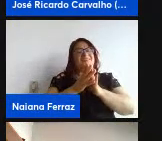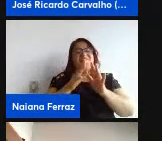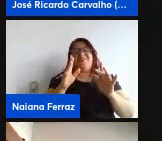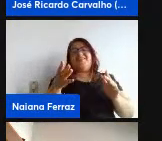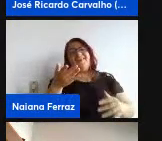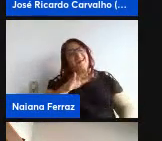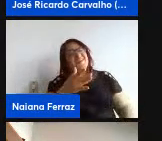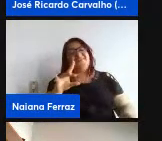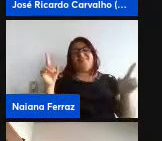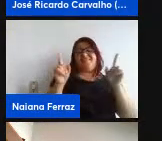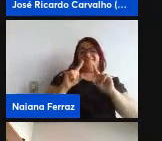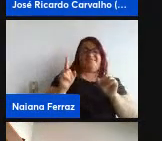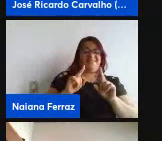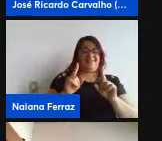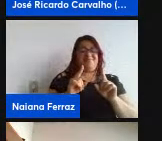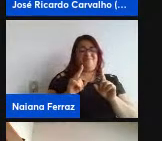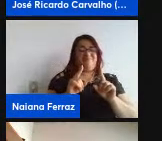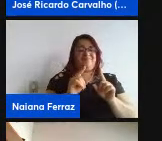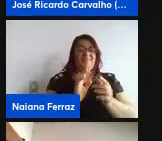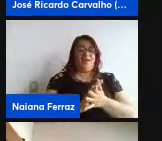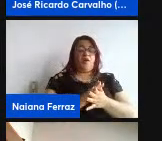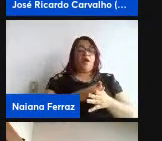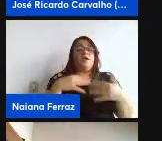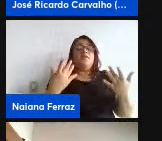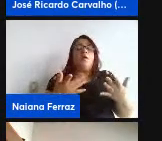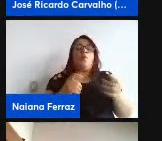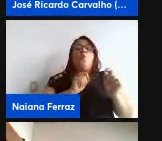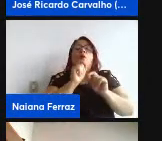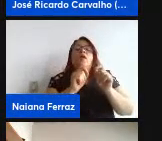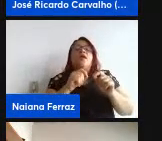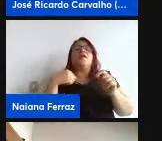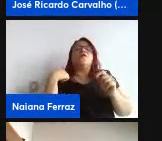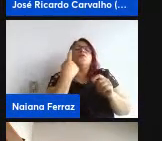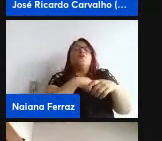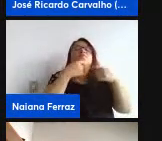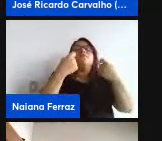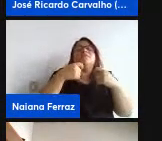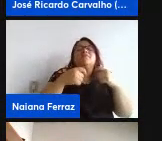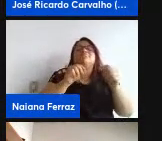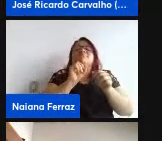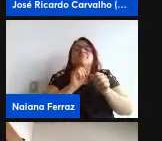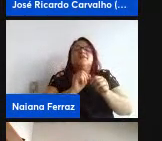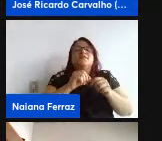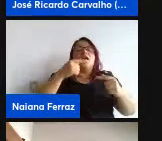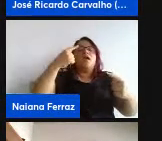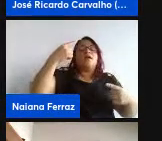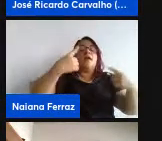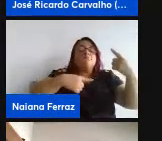gente o que é interessante a gente levar a discussão, né? Em que medida esses ex